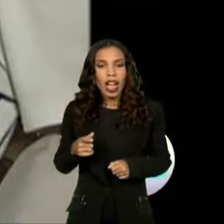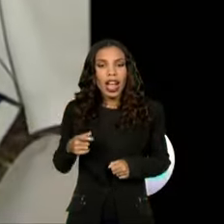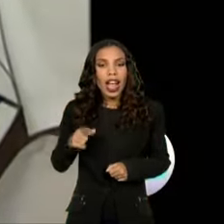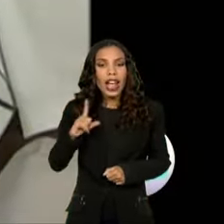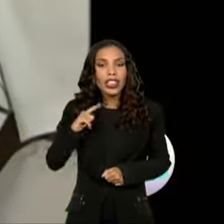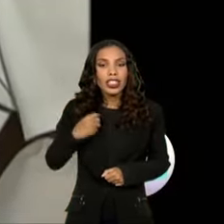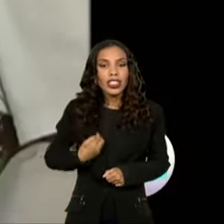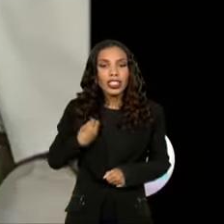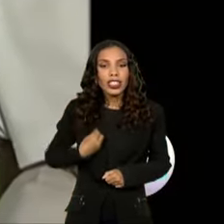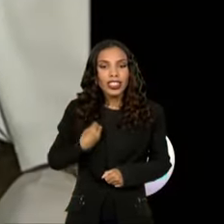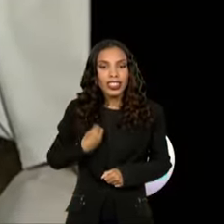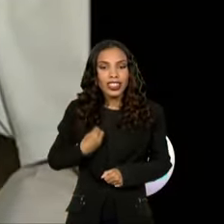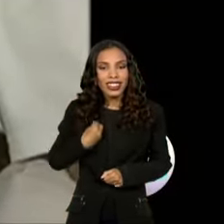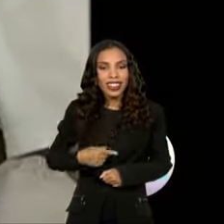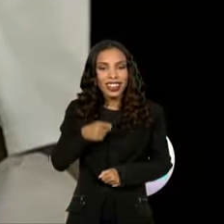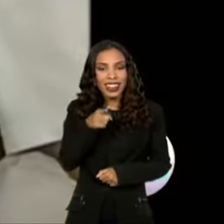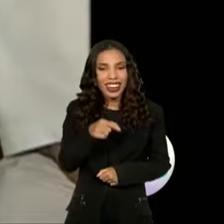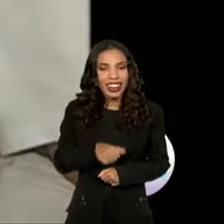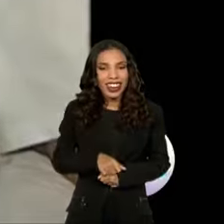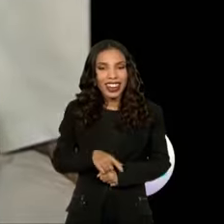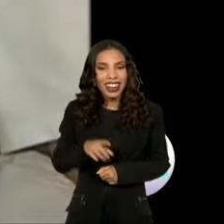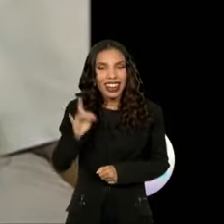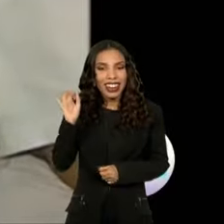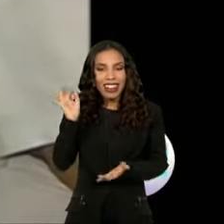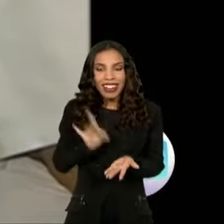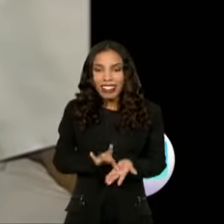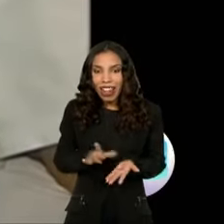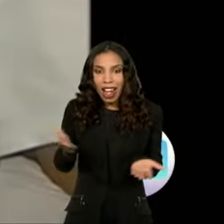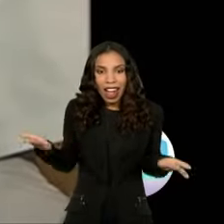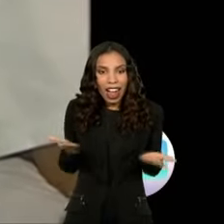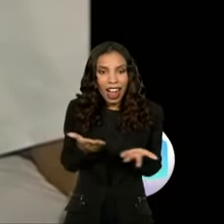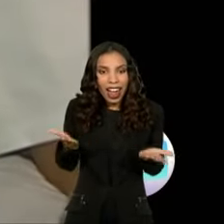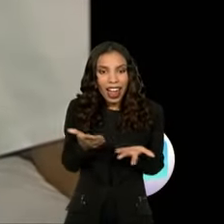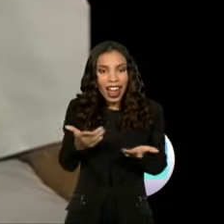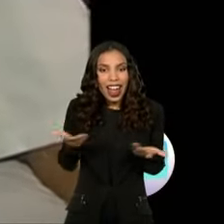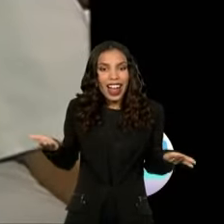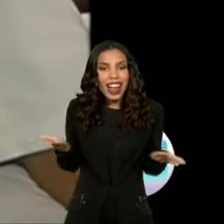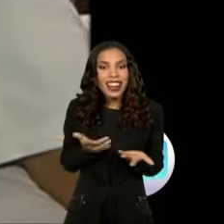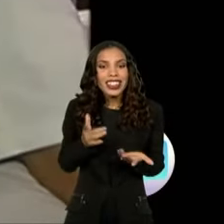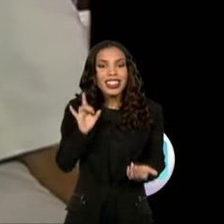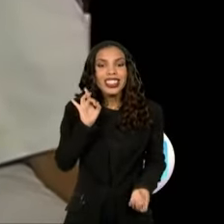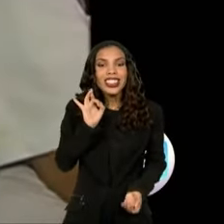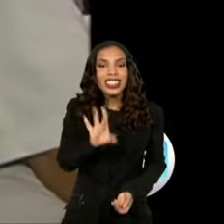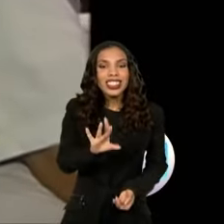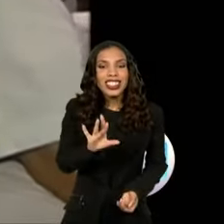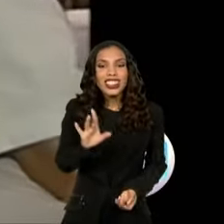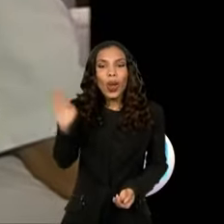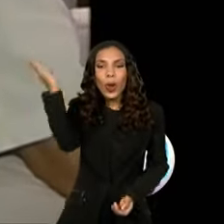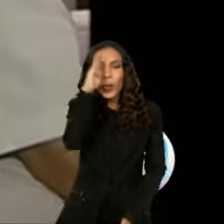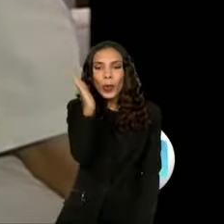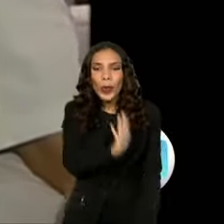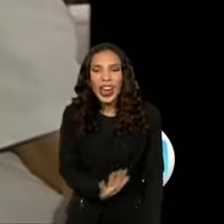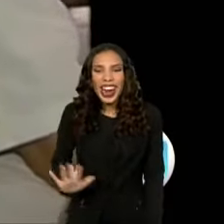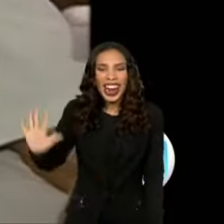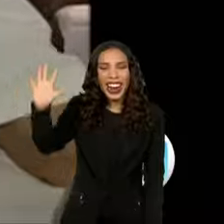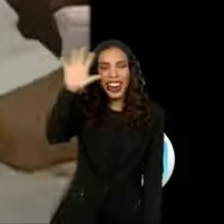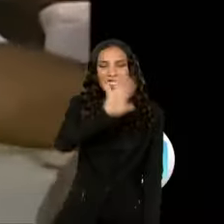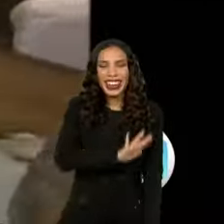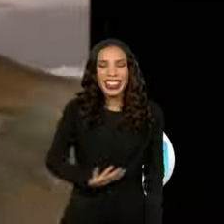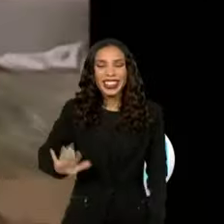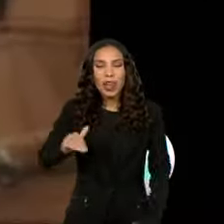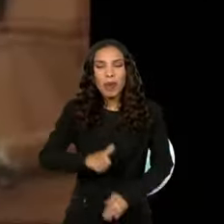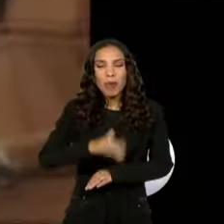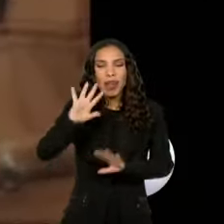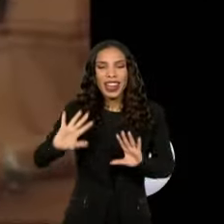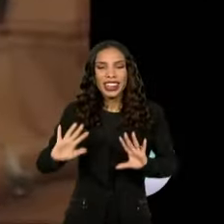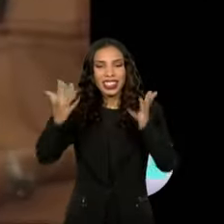Dentro do ônibus, o realmente é o ponto final. Daqui agora, só para o Brasil, para muito mais